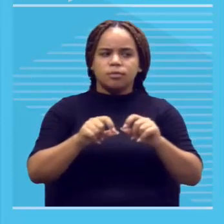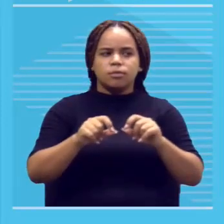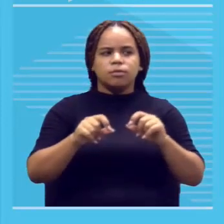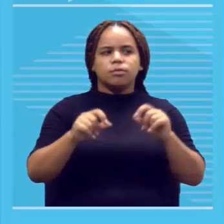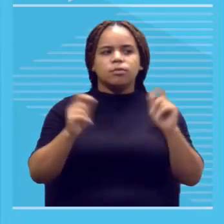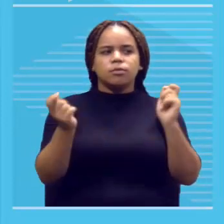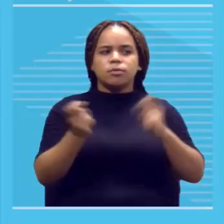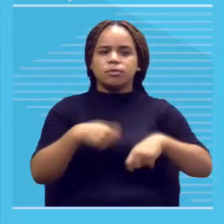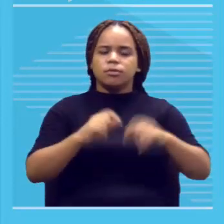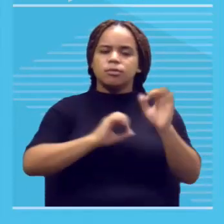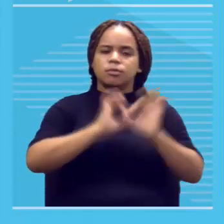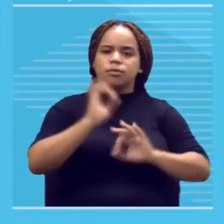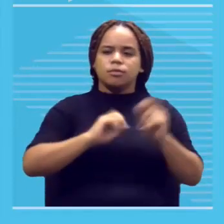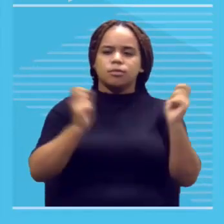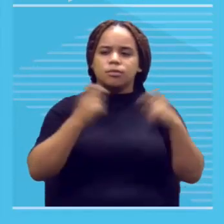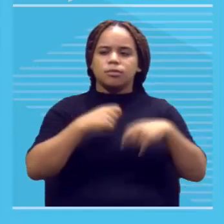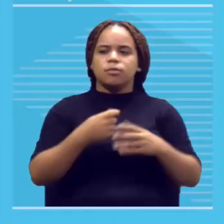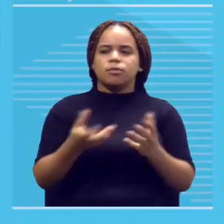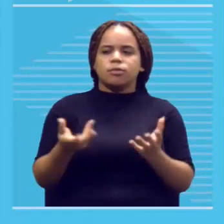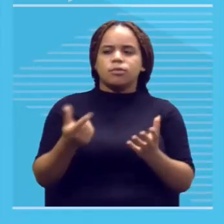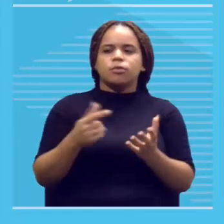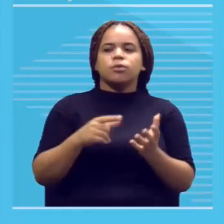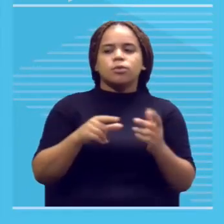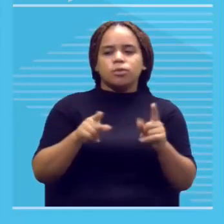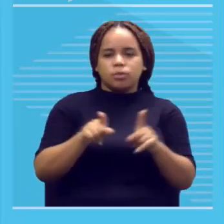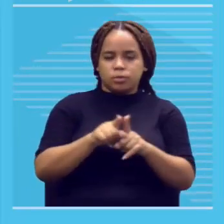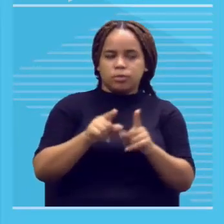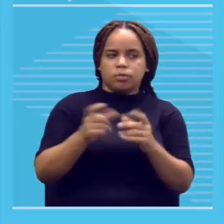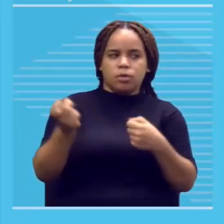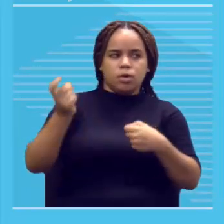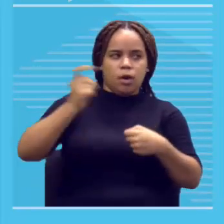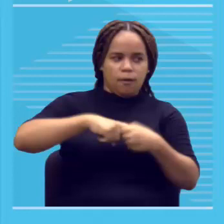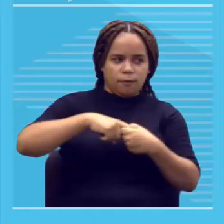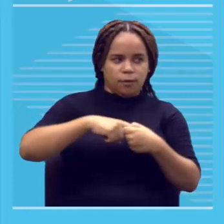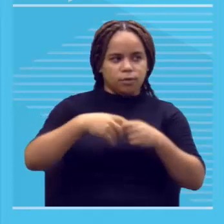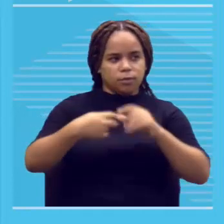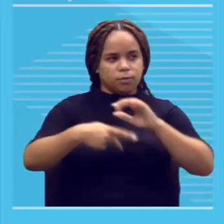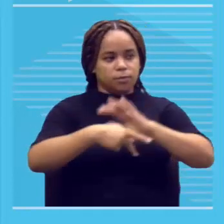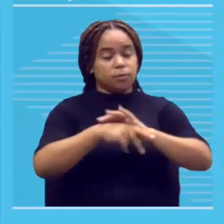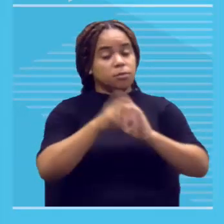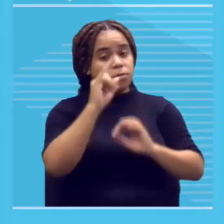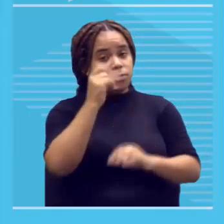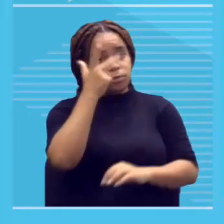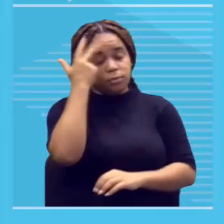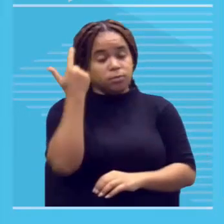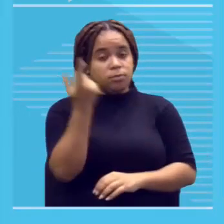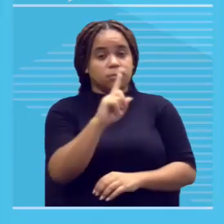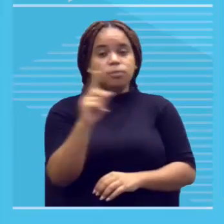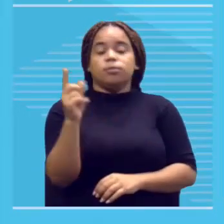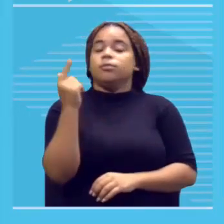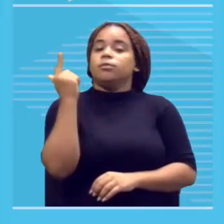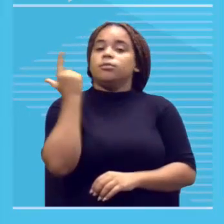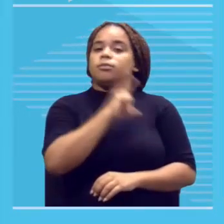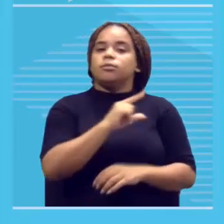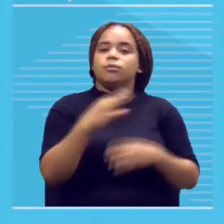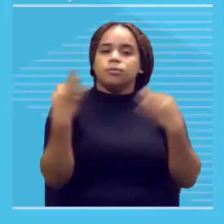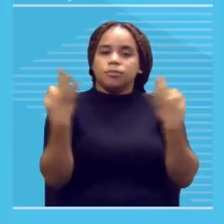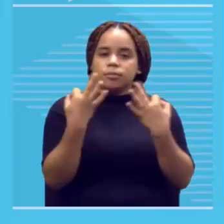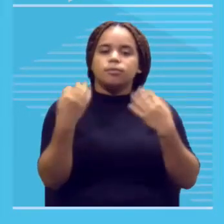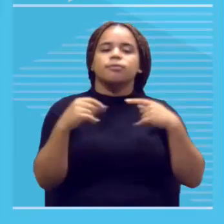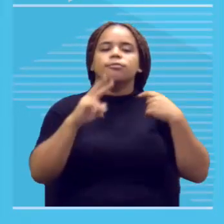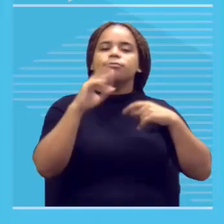se for necessário se a pessoa não tiver atingido a perfeição ela vai ter que retornar